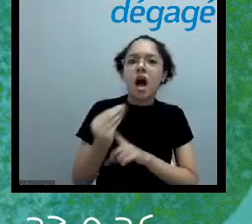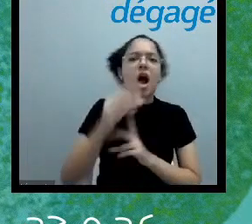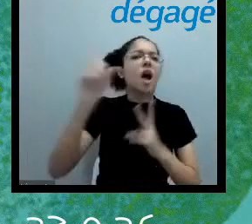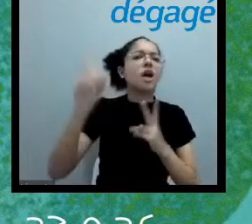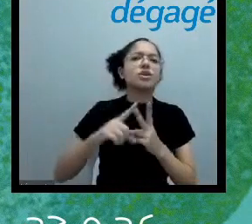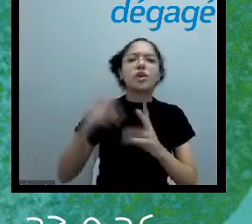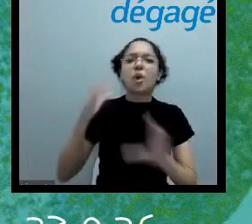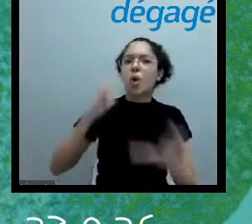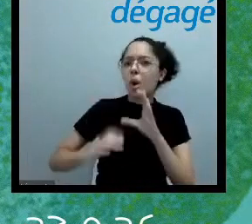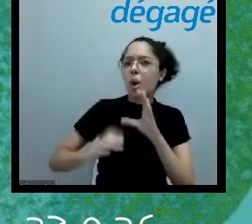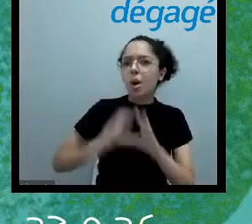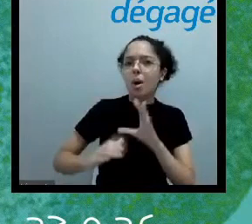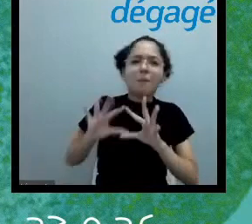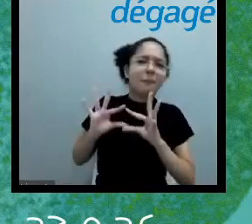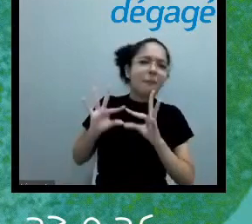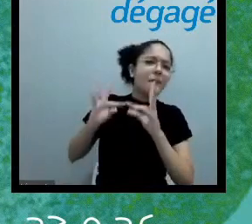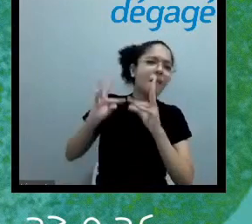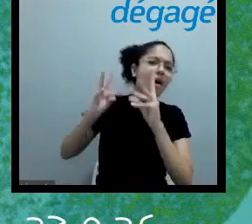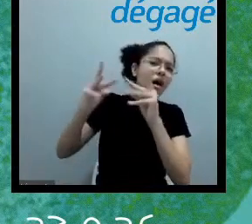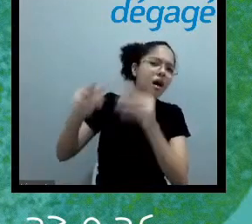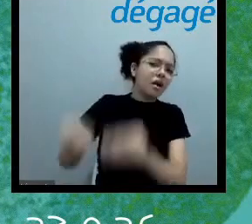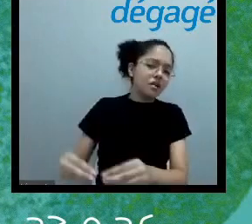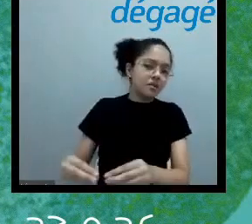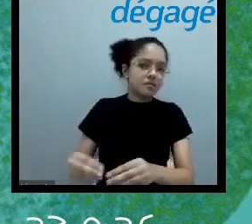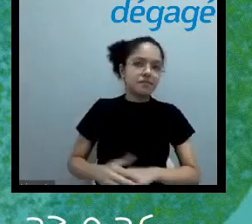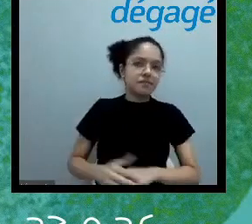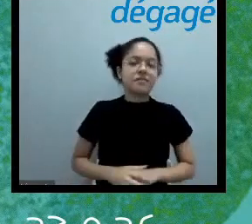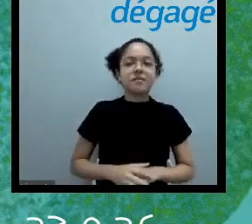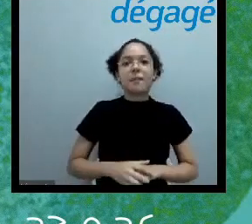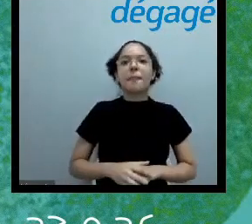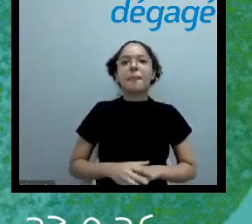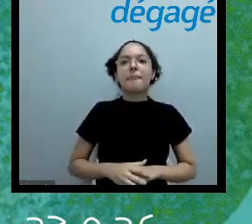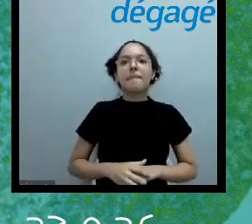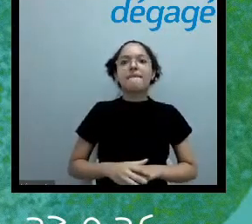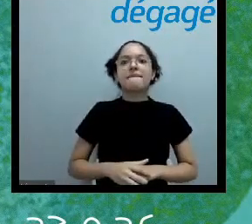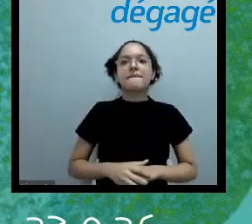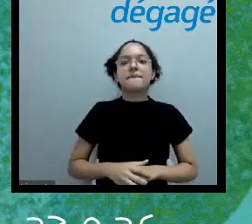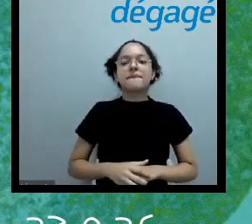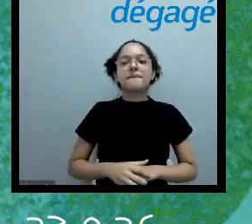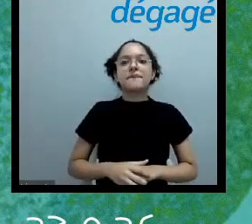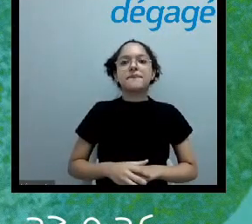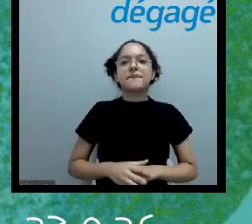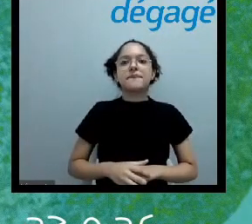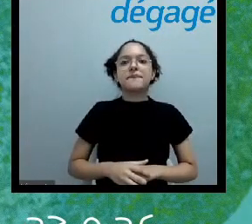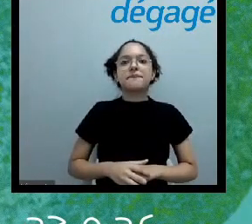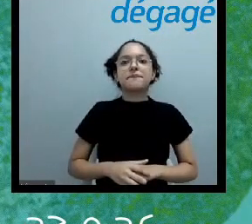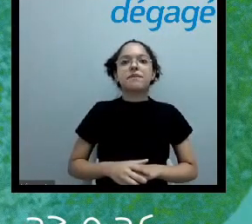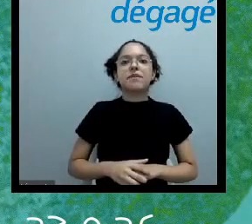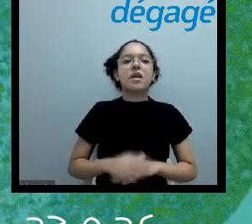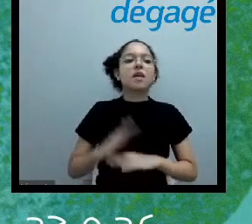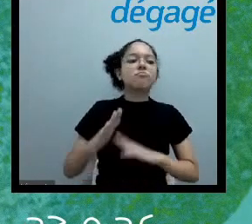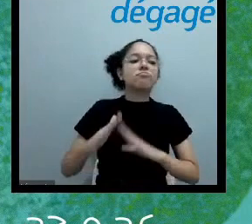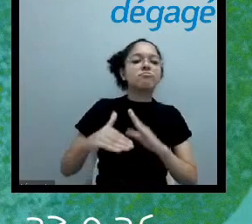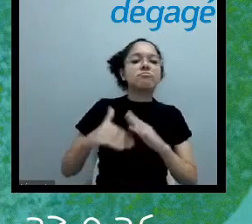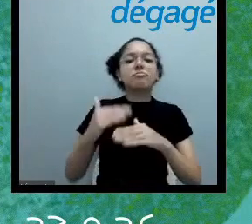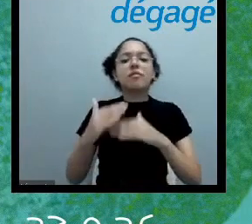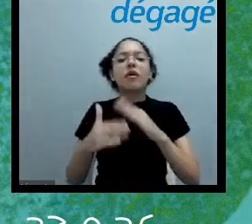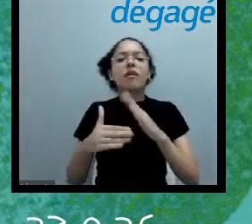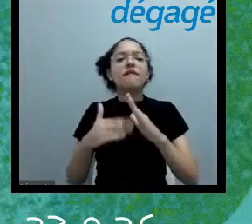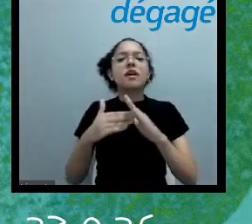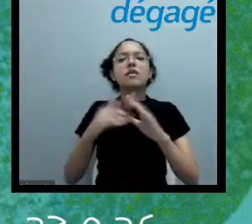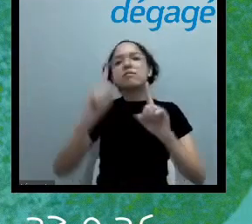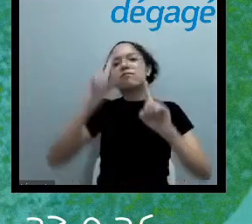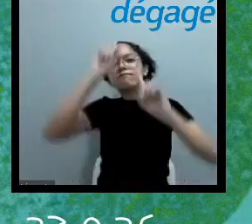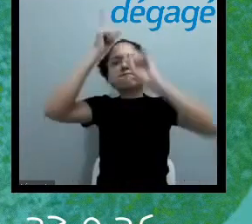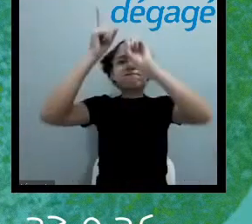da nossa maneira, transformando o espaço e a consciência dos outros sujeitos que frequentam esse lugar, que é